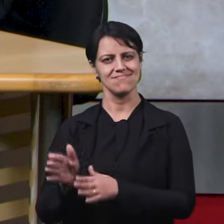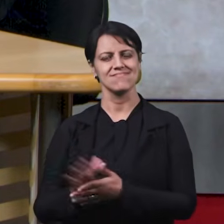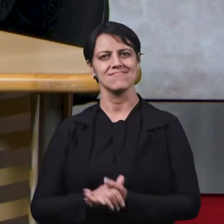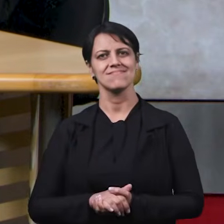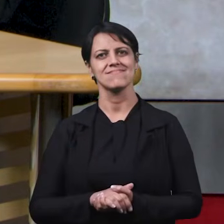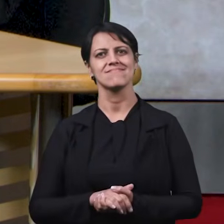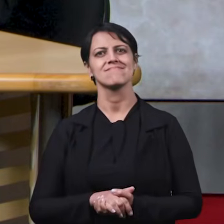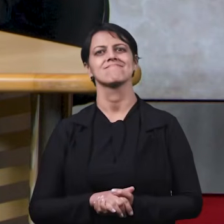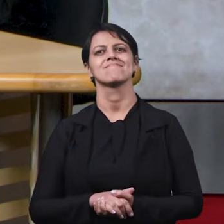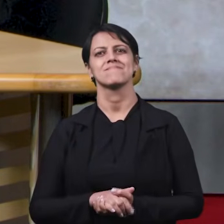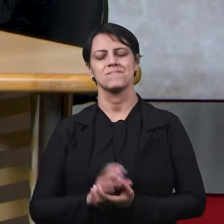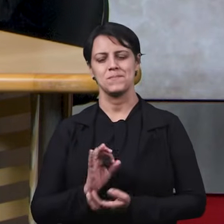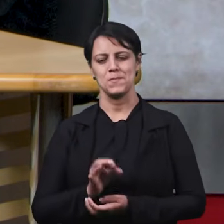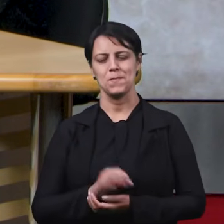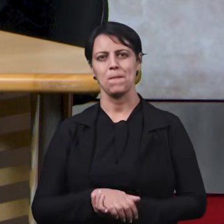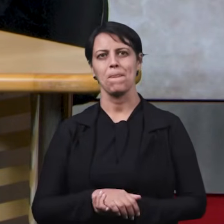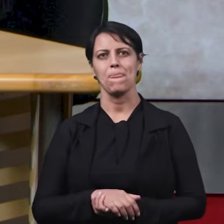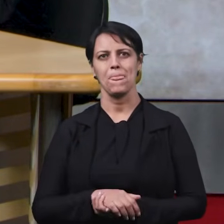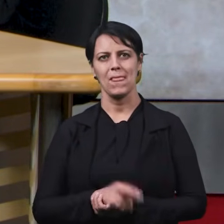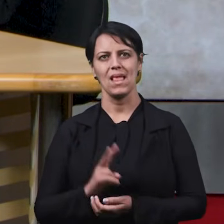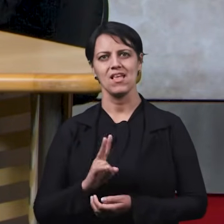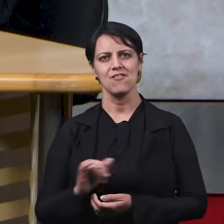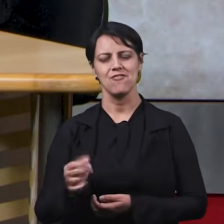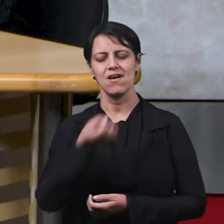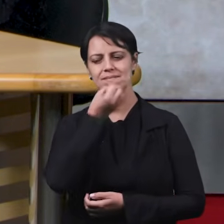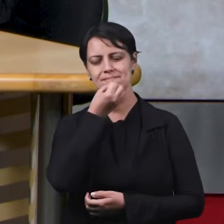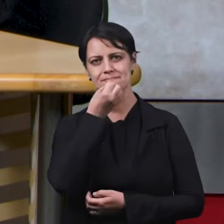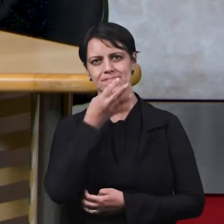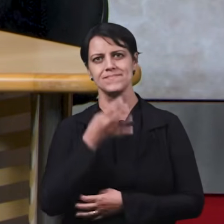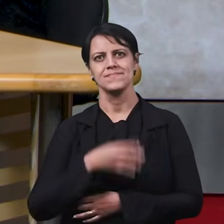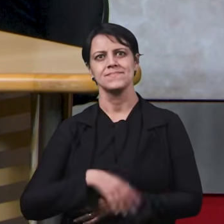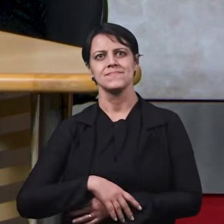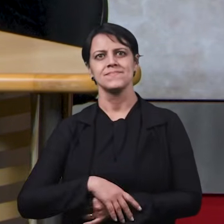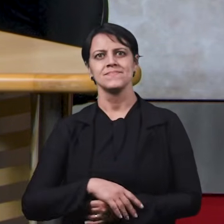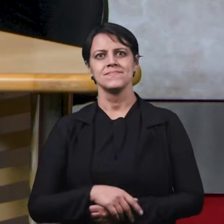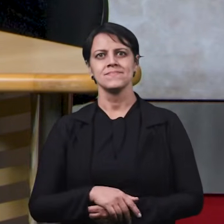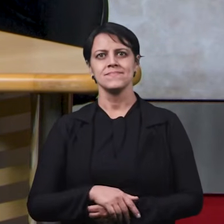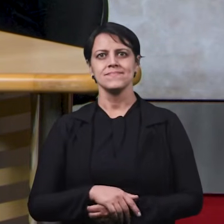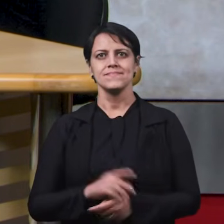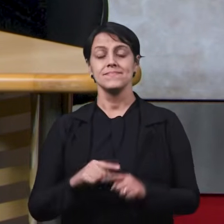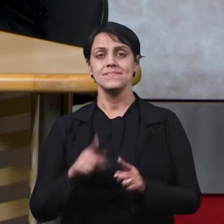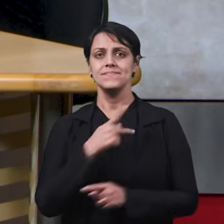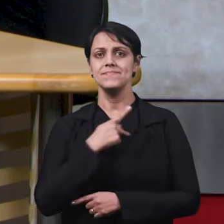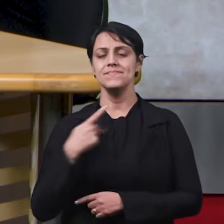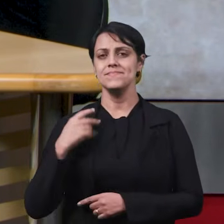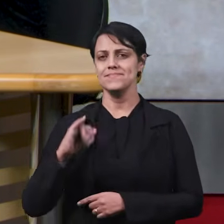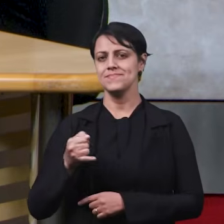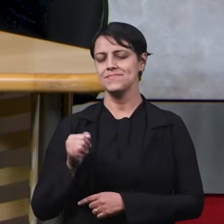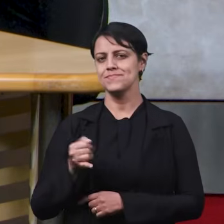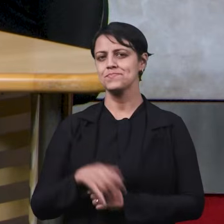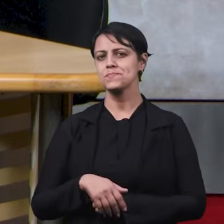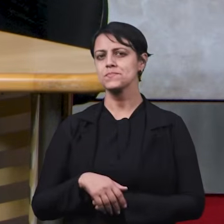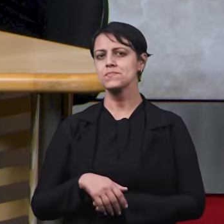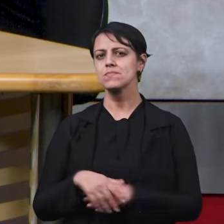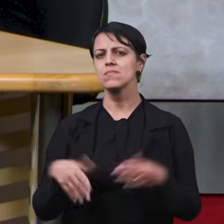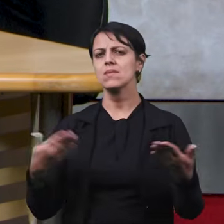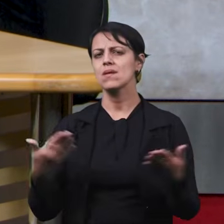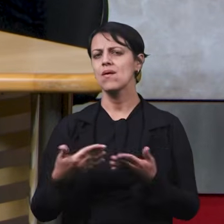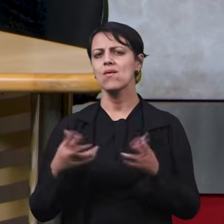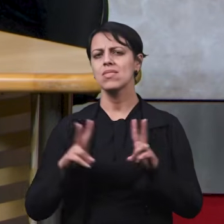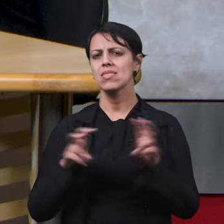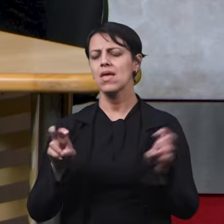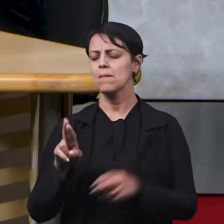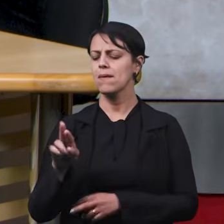de grande valia para nós e para enriquecer este programa. Mas, pastor João, o tema hoje é